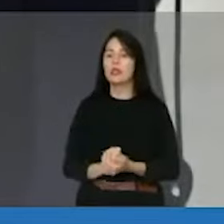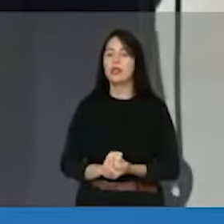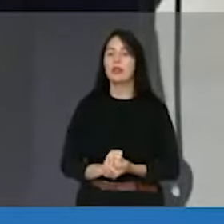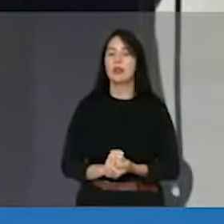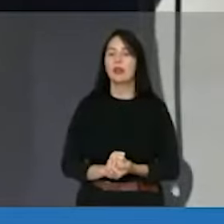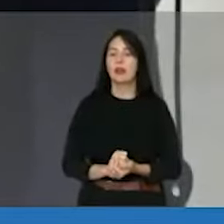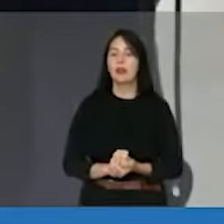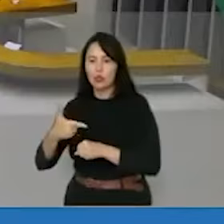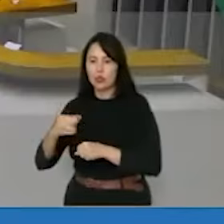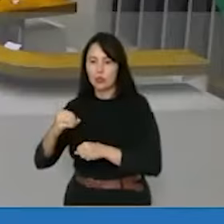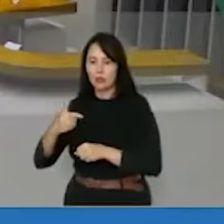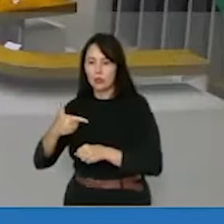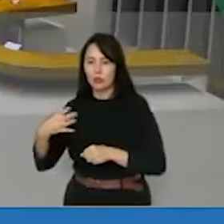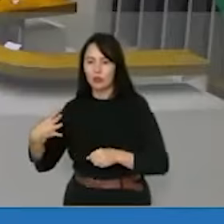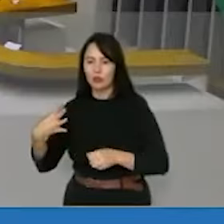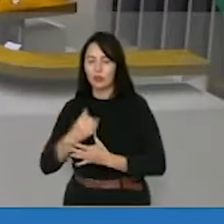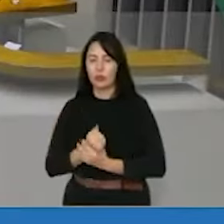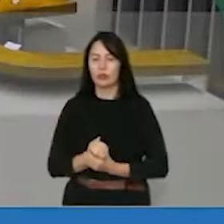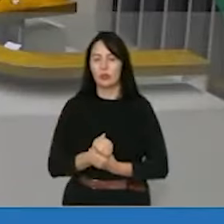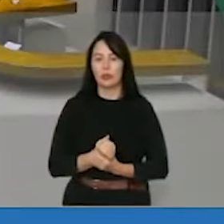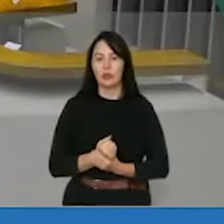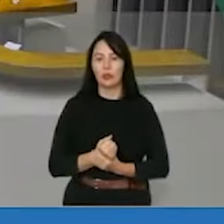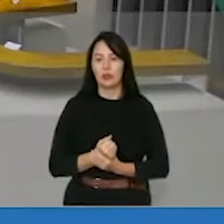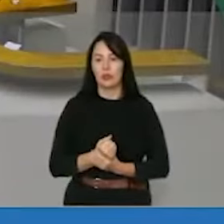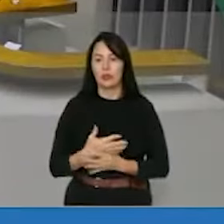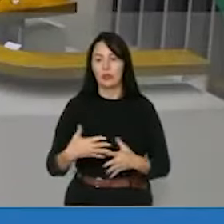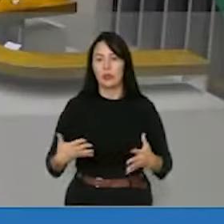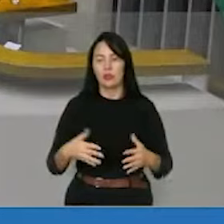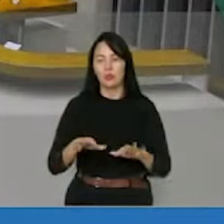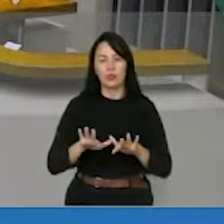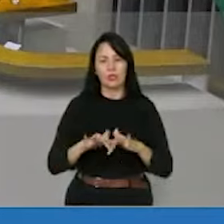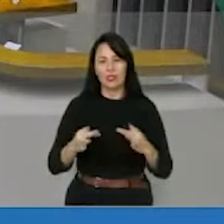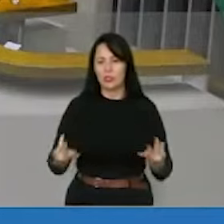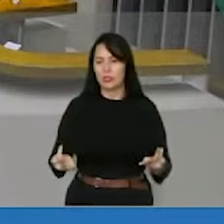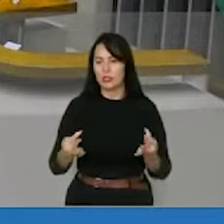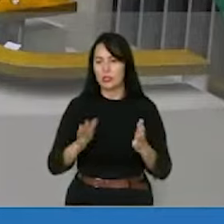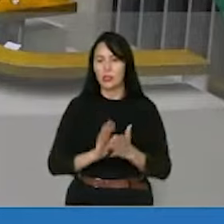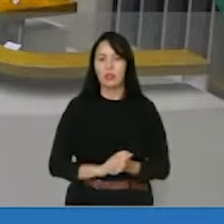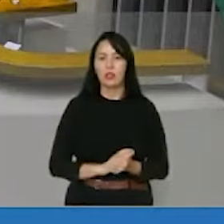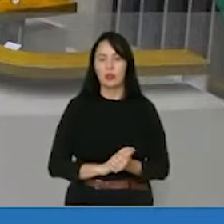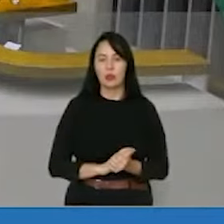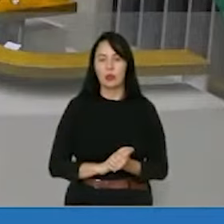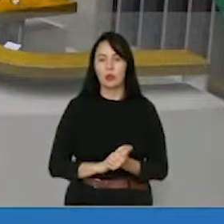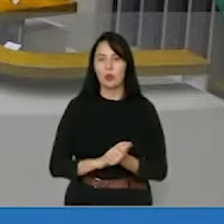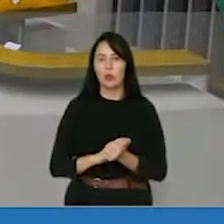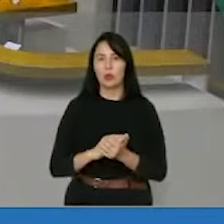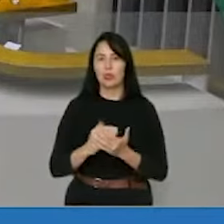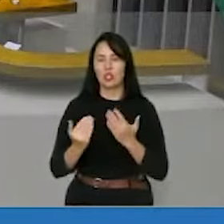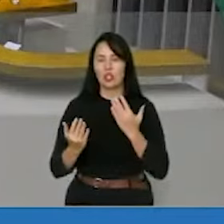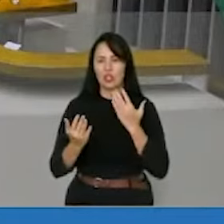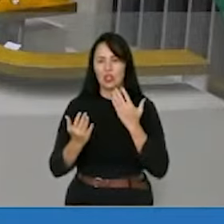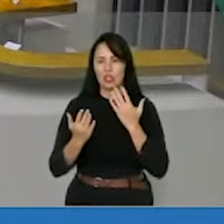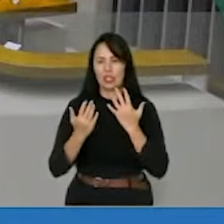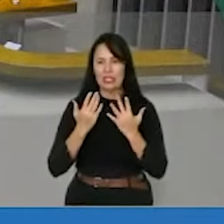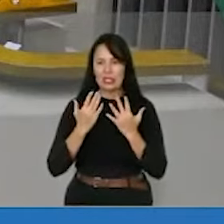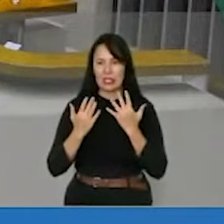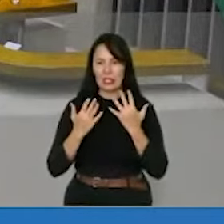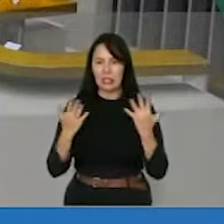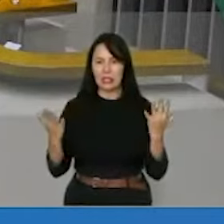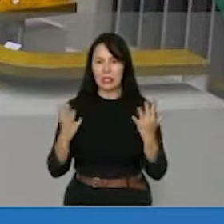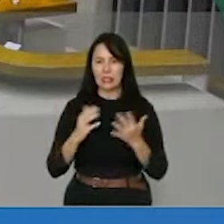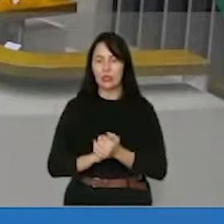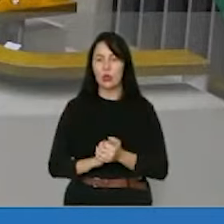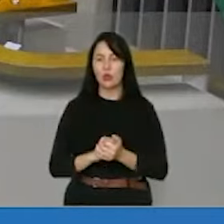a vida das pessoas. Ele torna mais simples o processo de licitação nas compras do Estado, nas ocasiões de